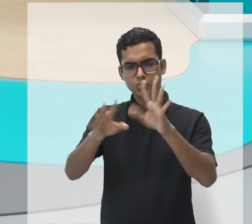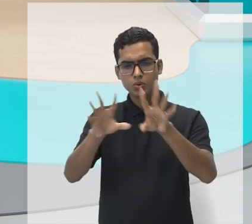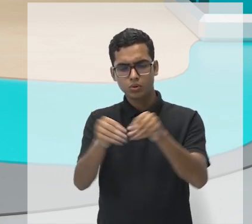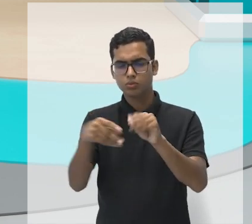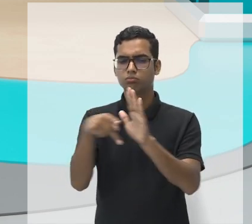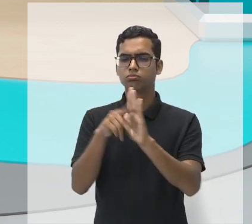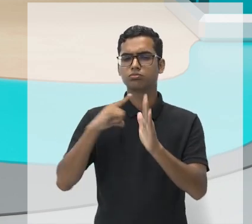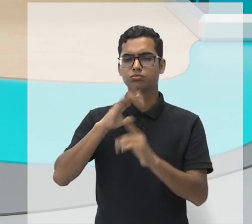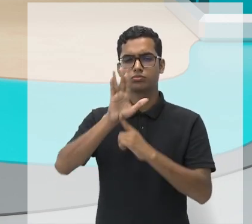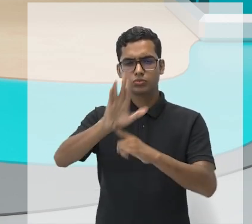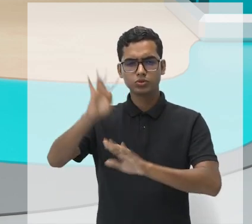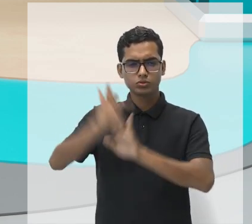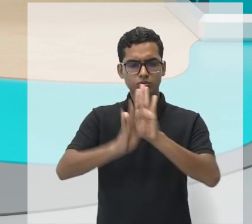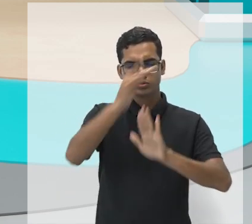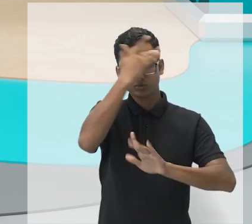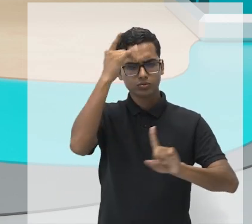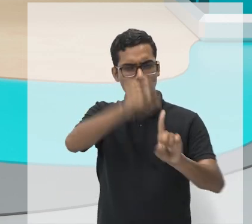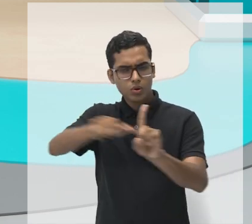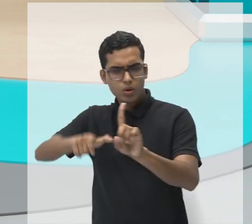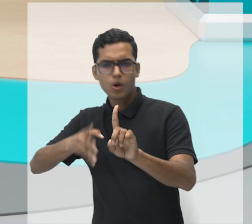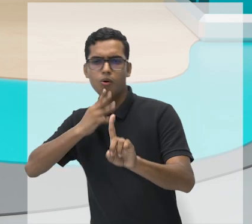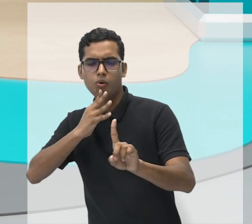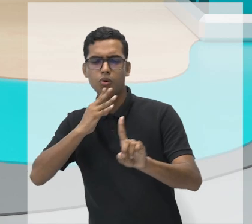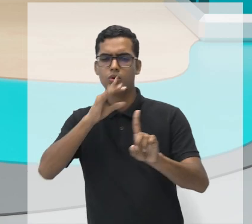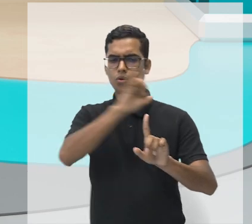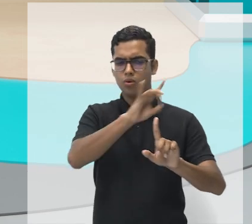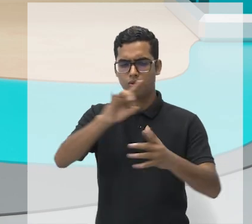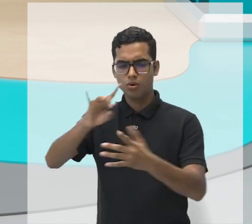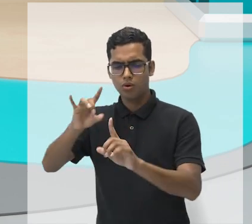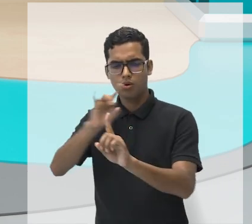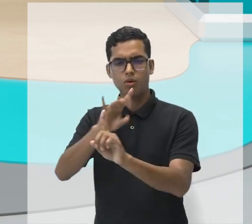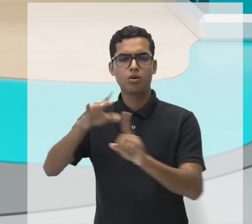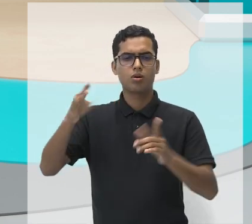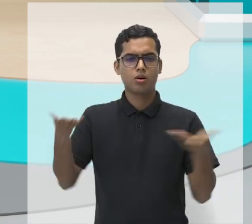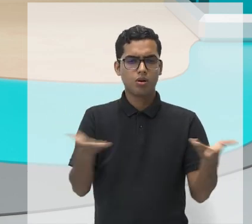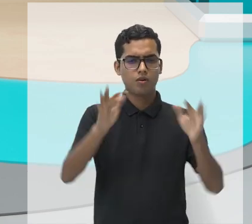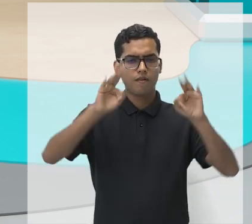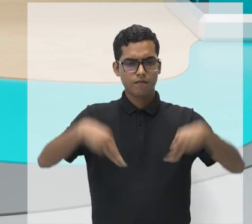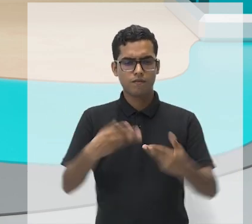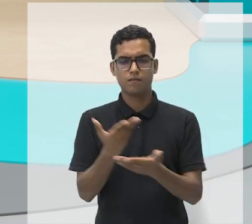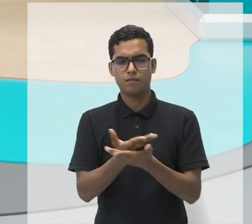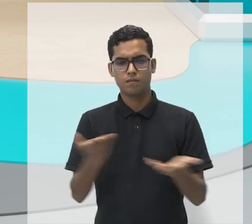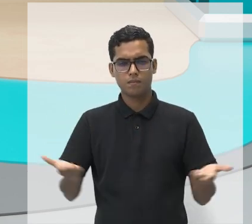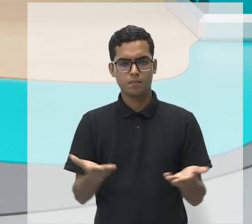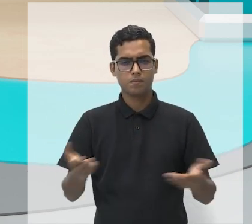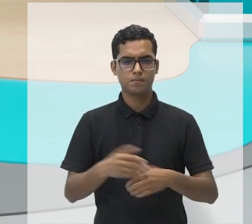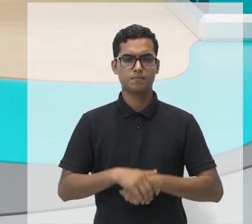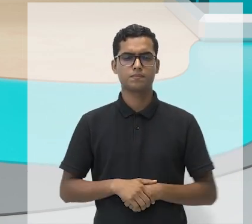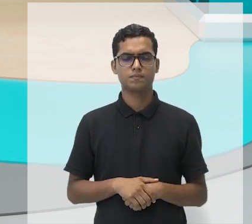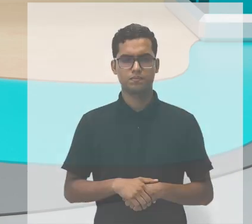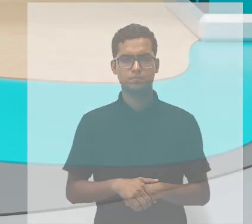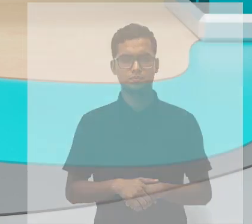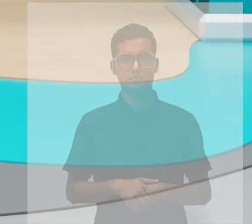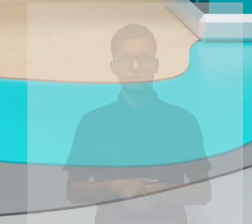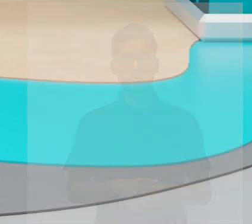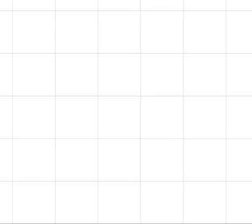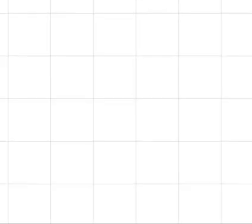texto sobre cada indivíduo, né, para conhecer individualmente, né, nós finalizamos a nossa aula de hoje.